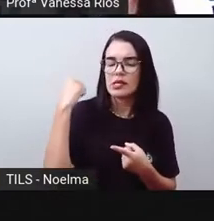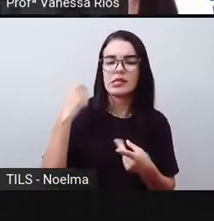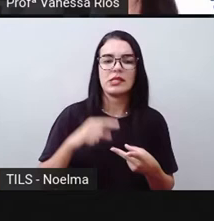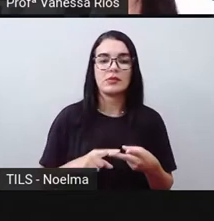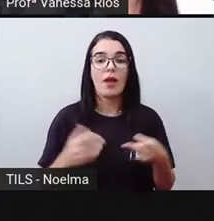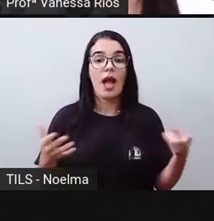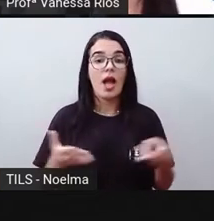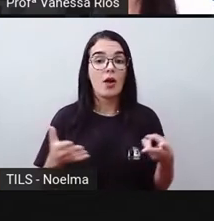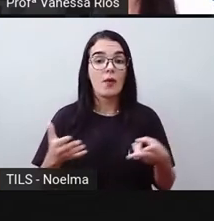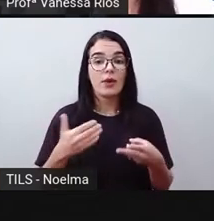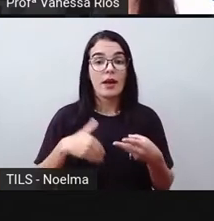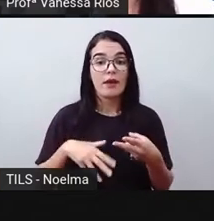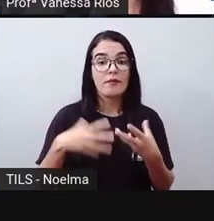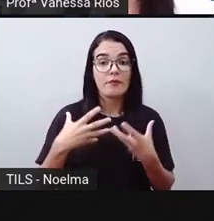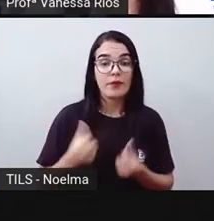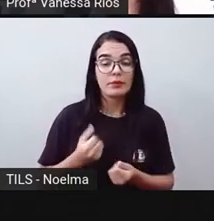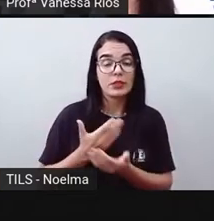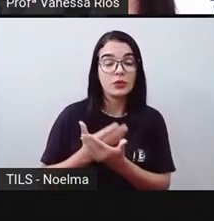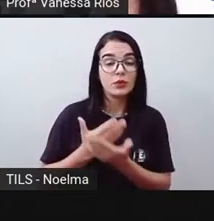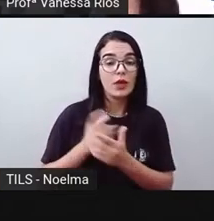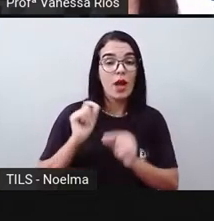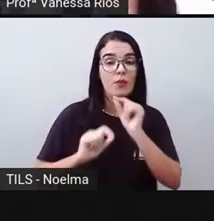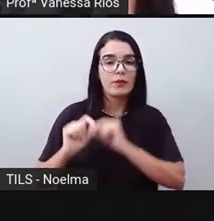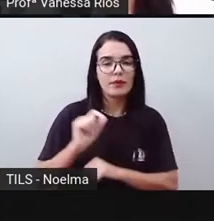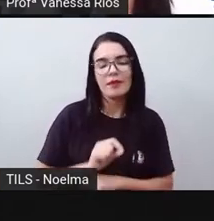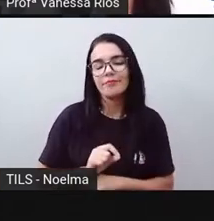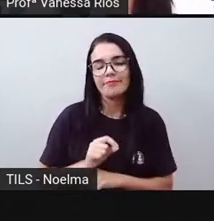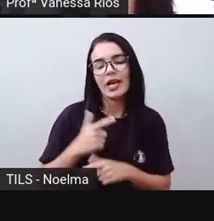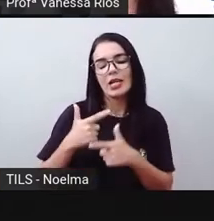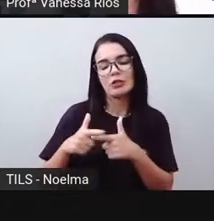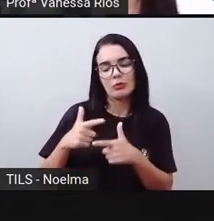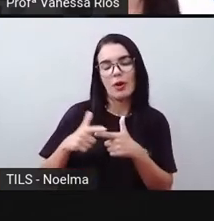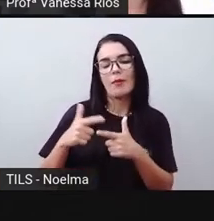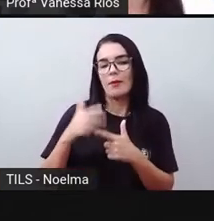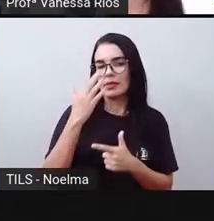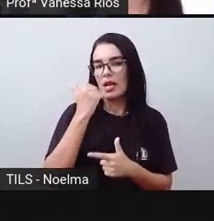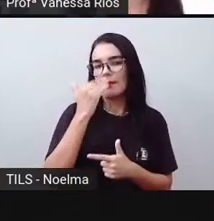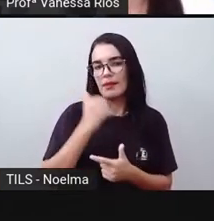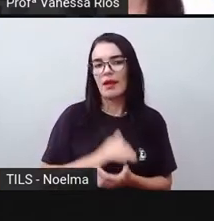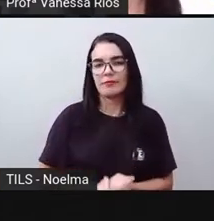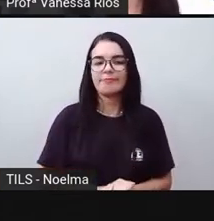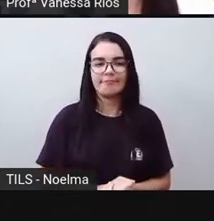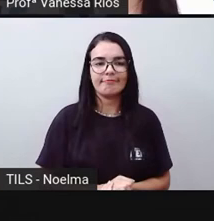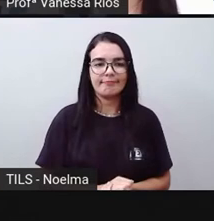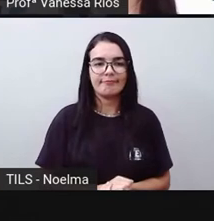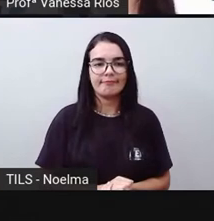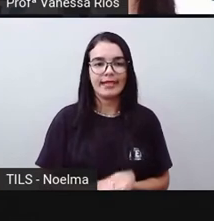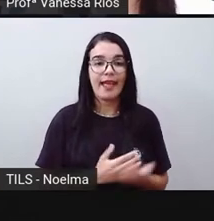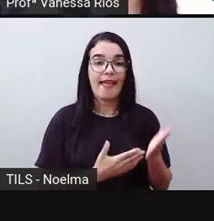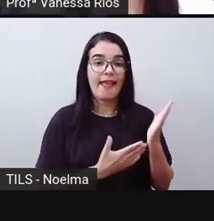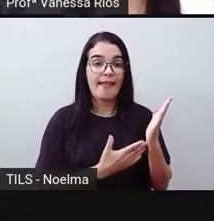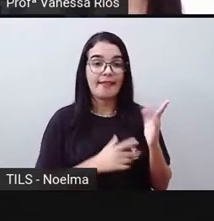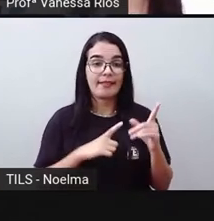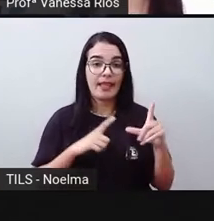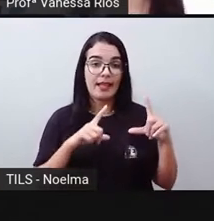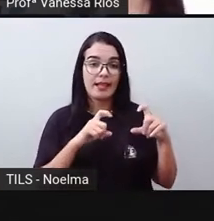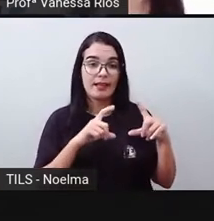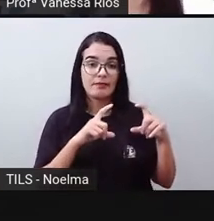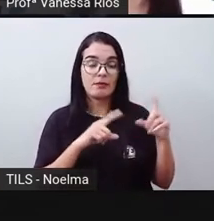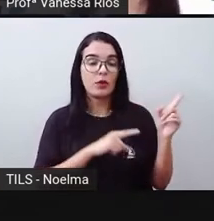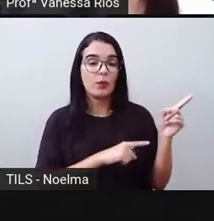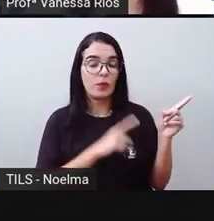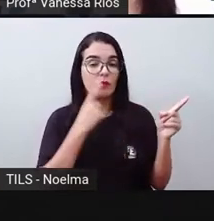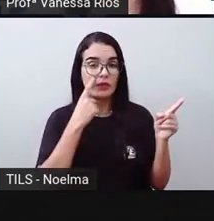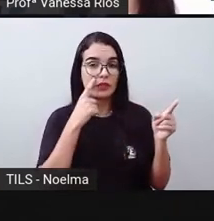a gente vai começar agora a estudar sobre os distúrbios alimentares. E a Pro traz essa imagem para que vocês